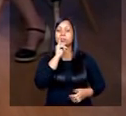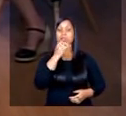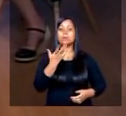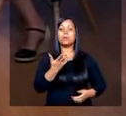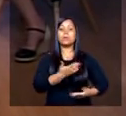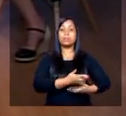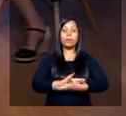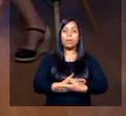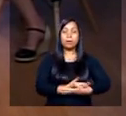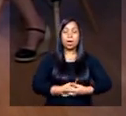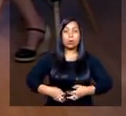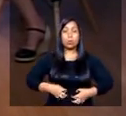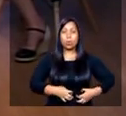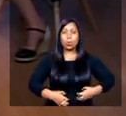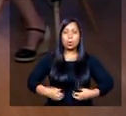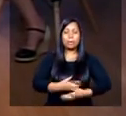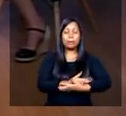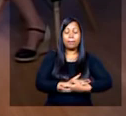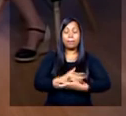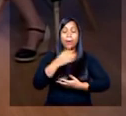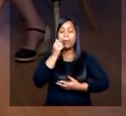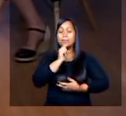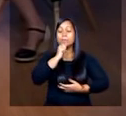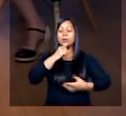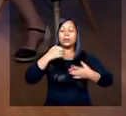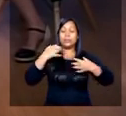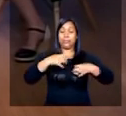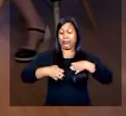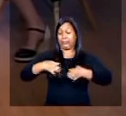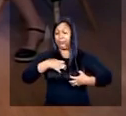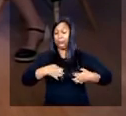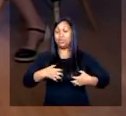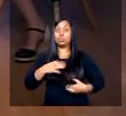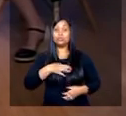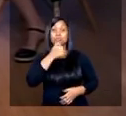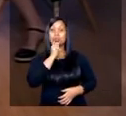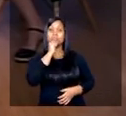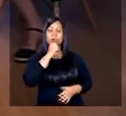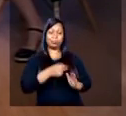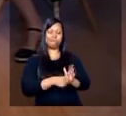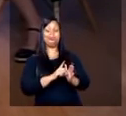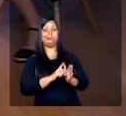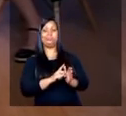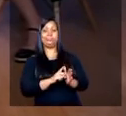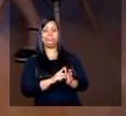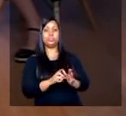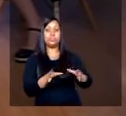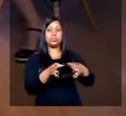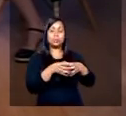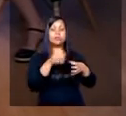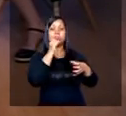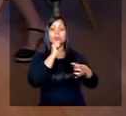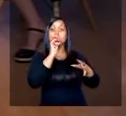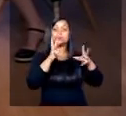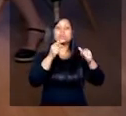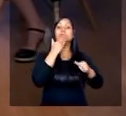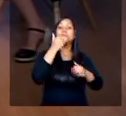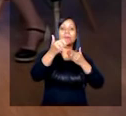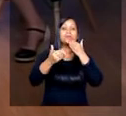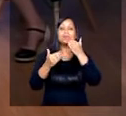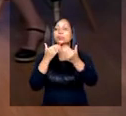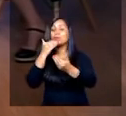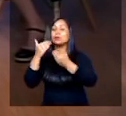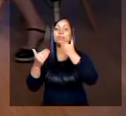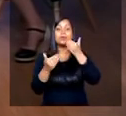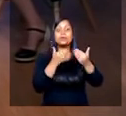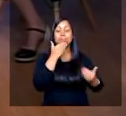com cólica. É, não existe. Eu estou te falando isso porque eu sou mãe recente e a gente... Nos grupos de mãe, todo mundo pede um socorro para a Sônia em